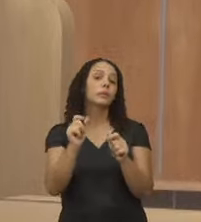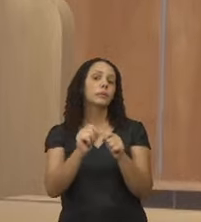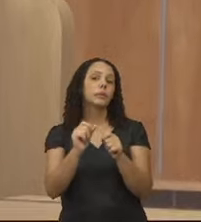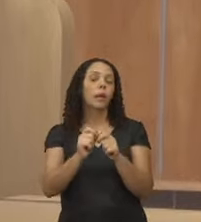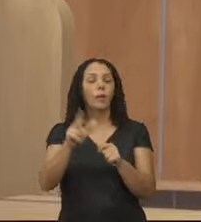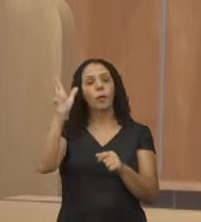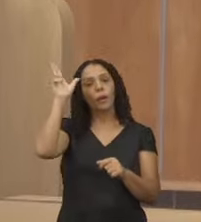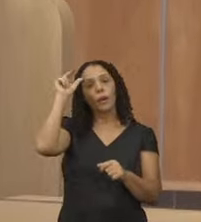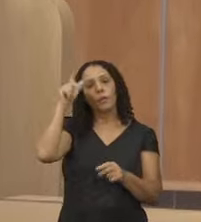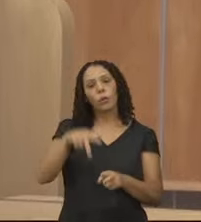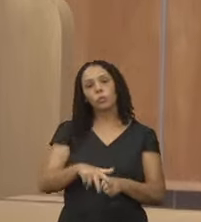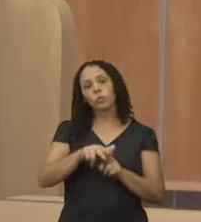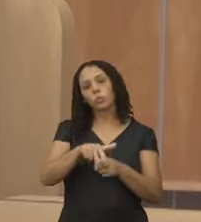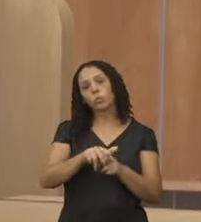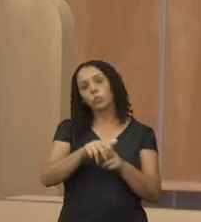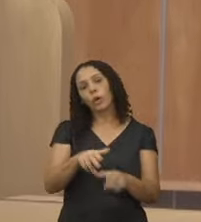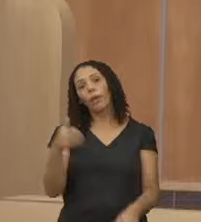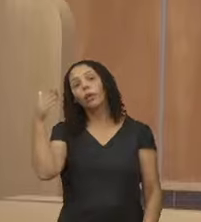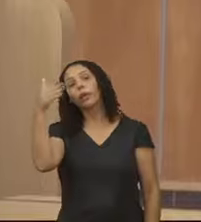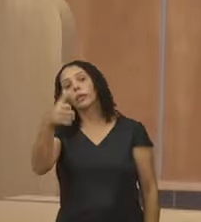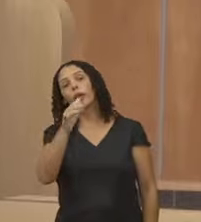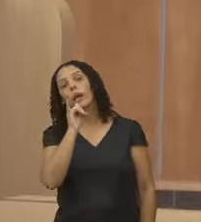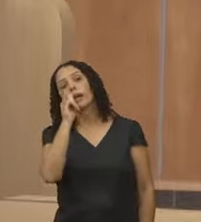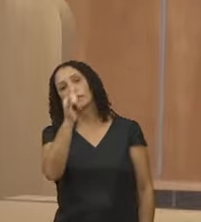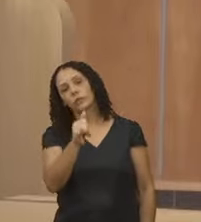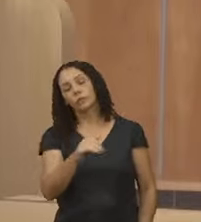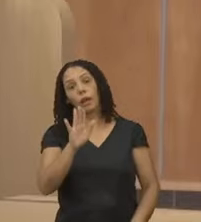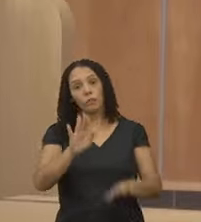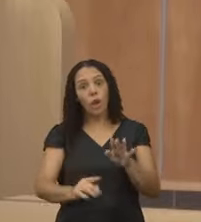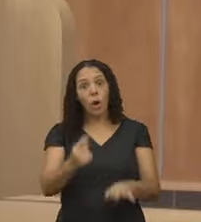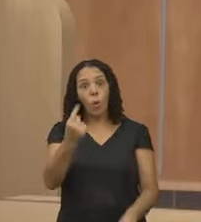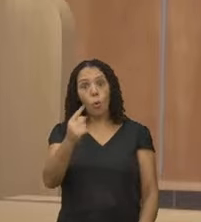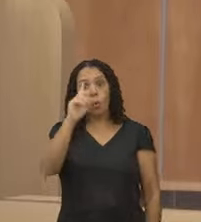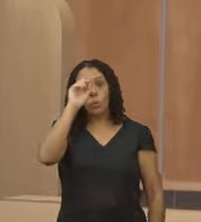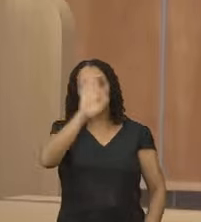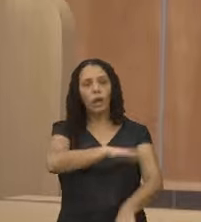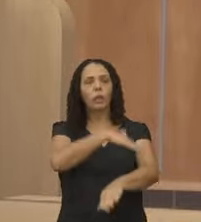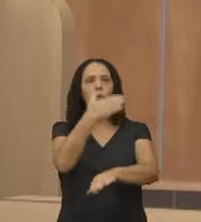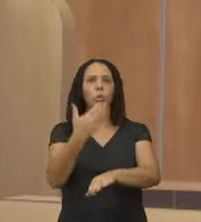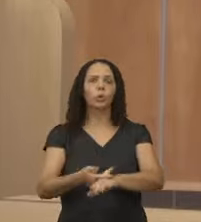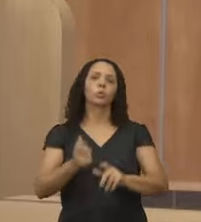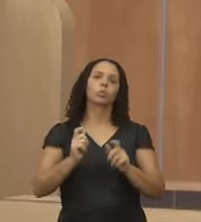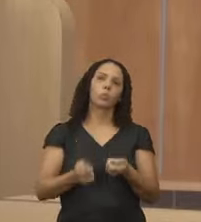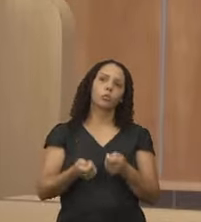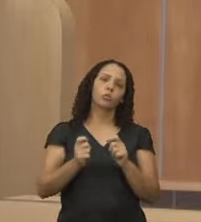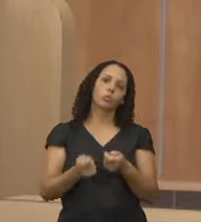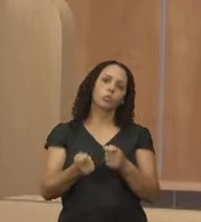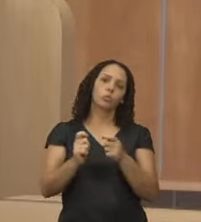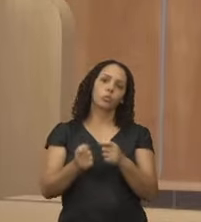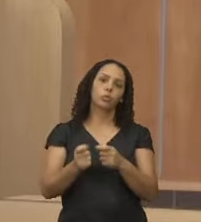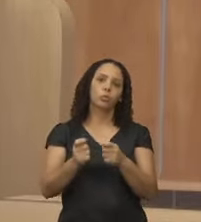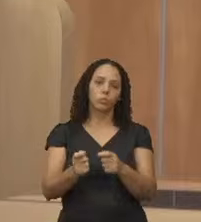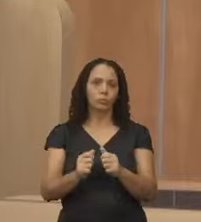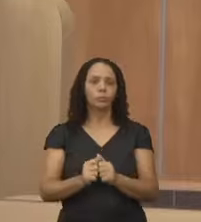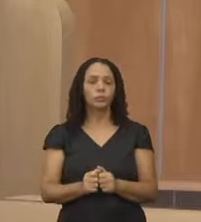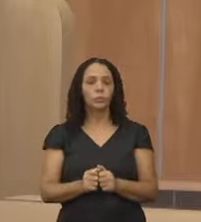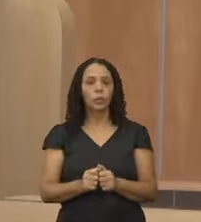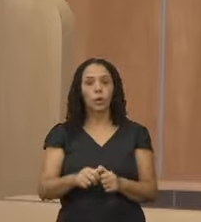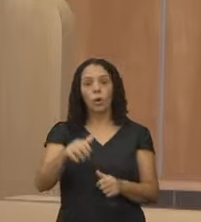essa família. E às vezes ficava um dia cavalgando. Ele era um veículo para levar